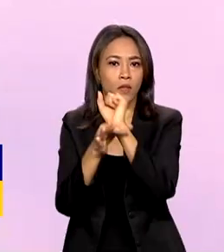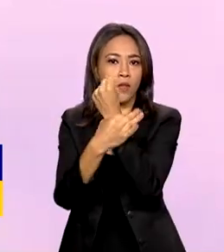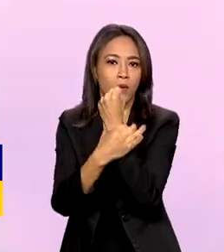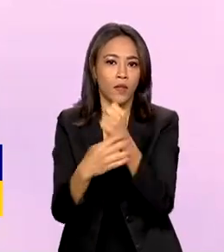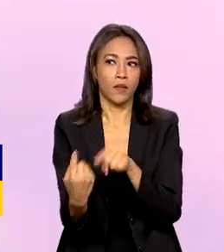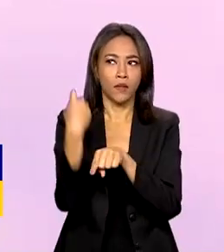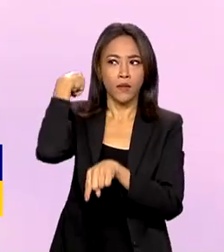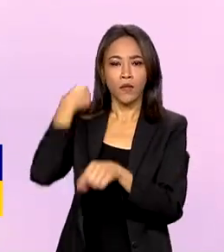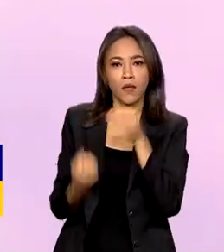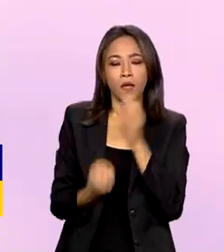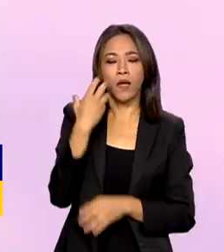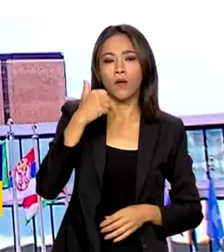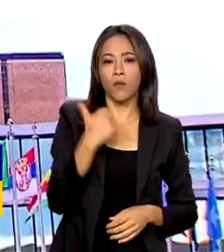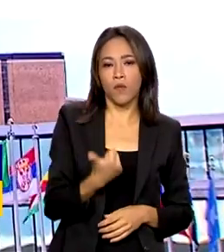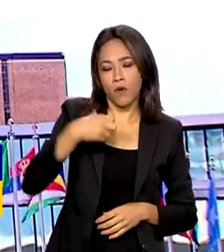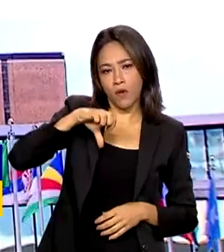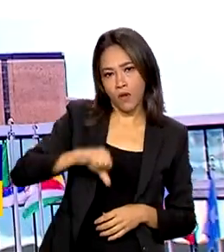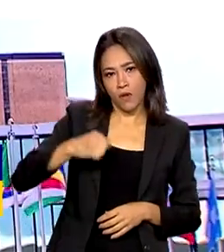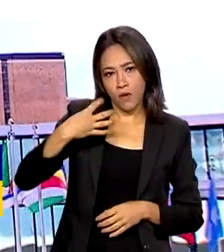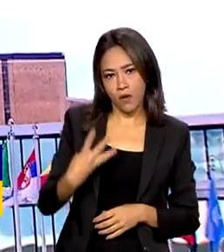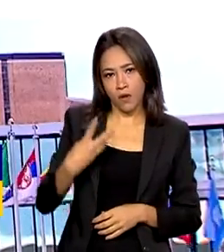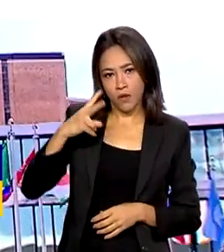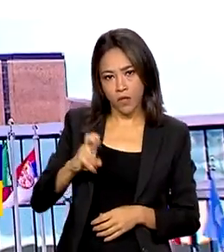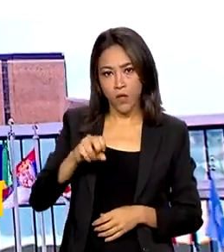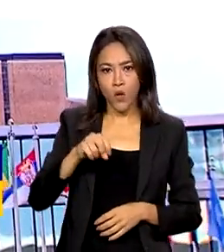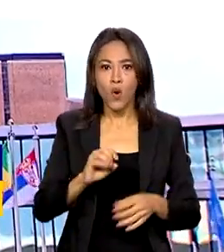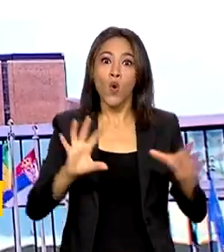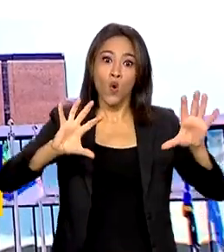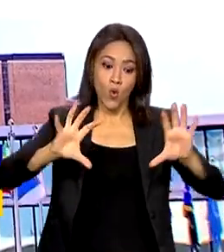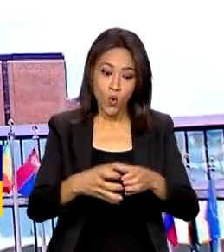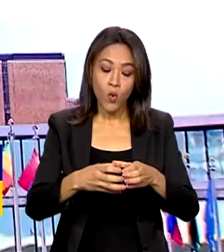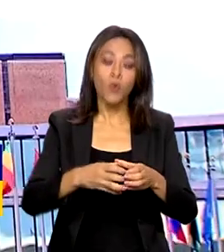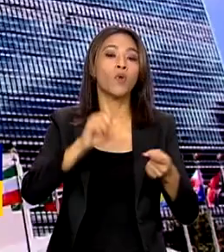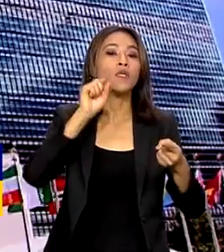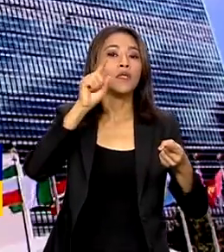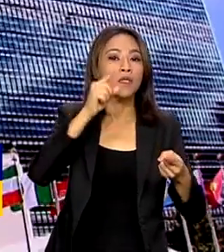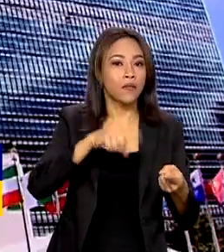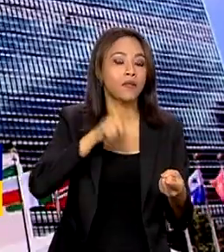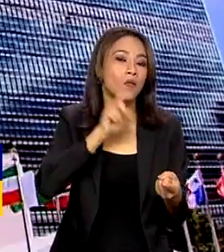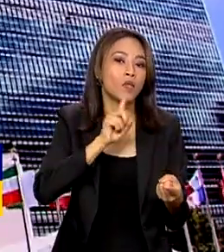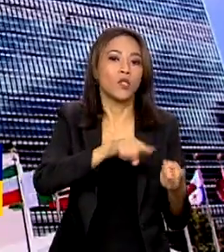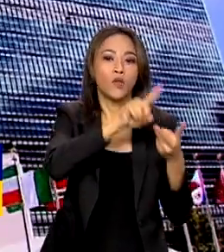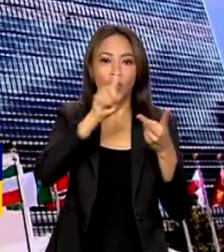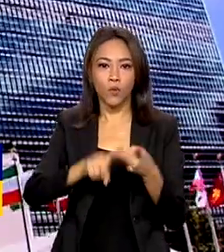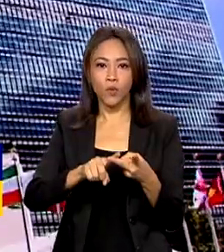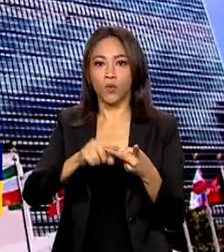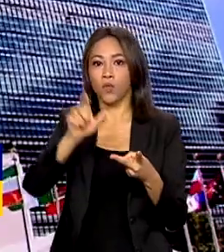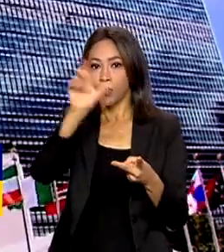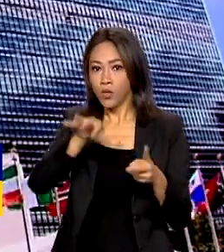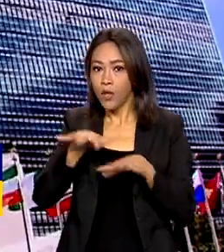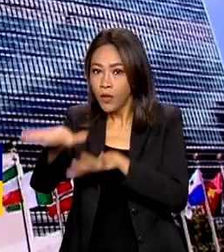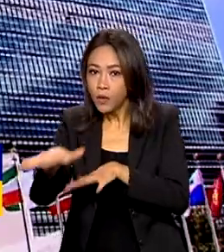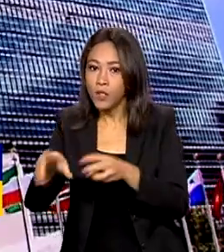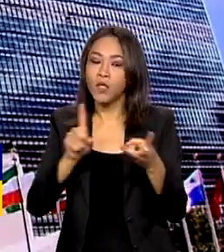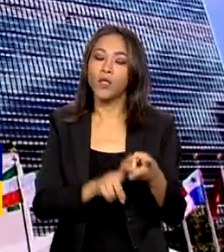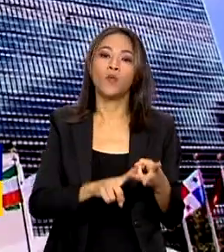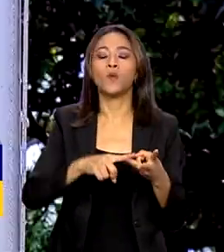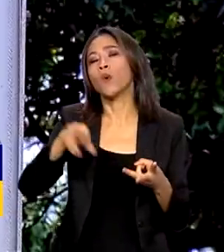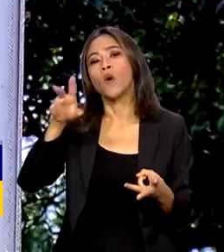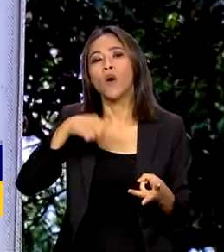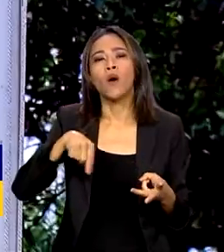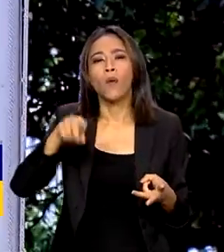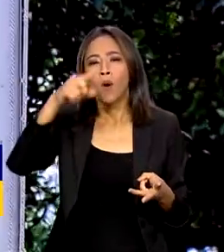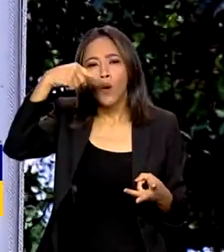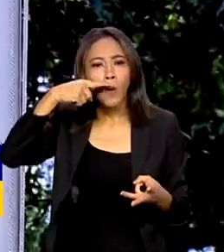em 1945 o conselho é formado por Estados Unidos Reino Unido Rússia França e China